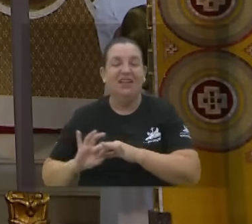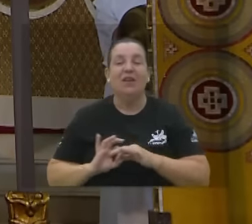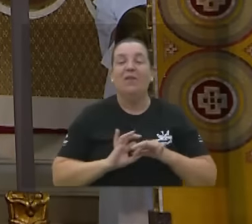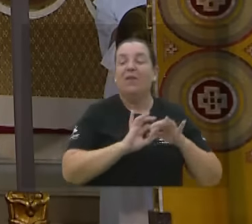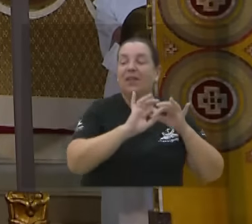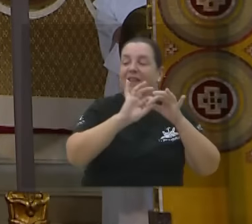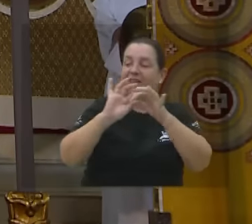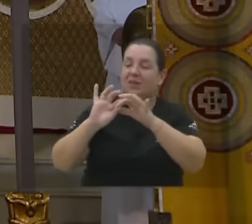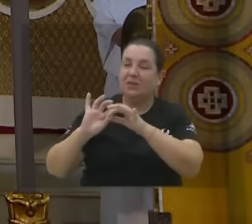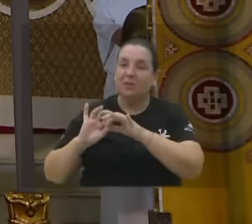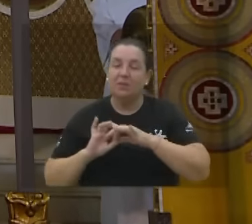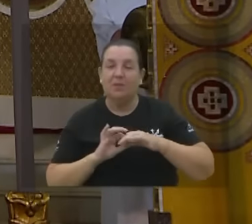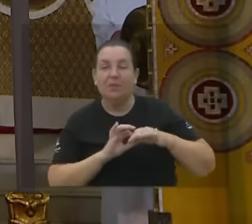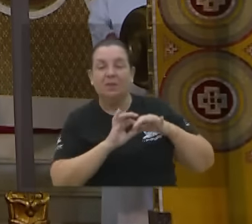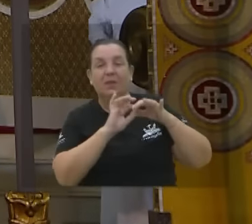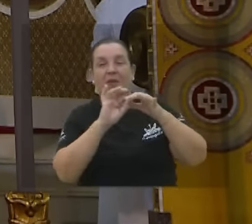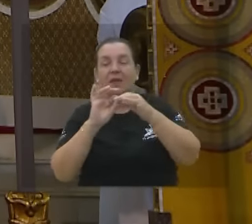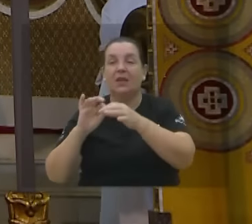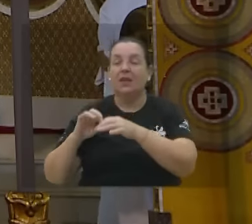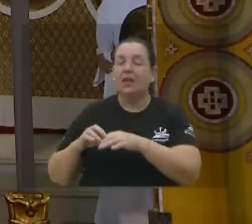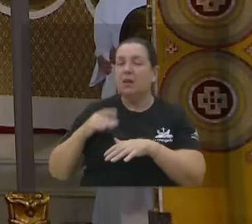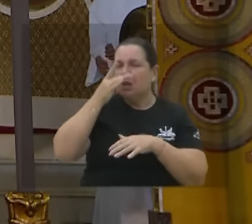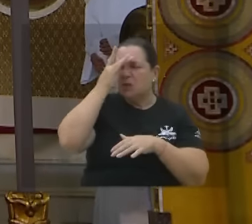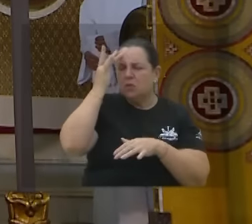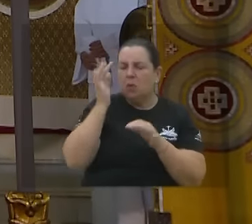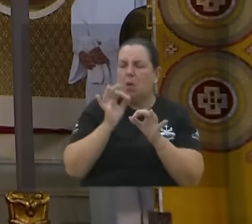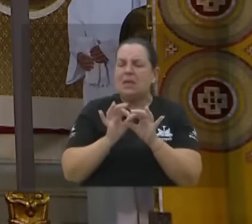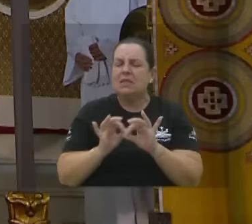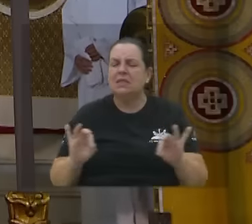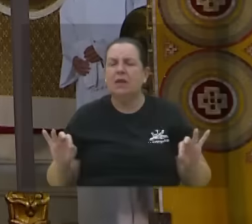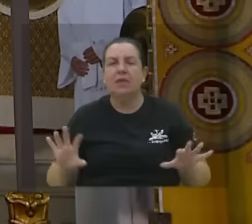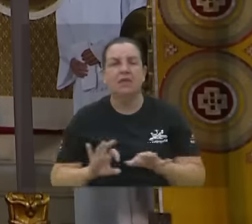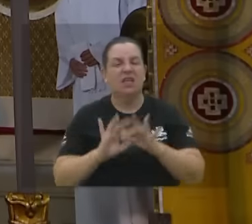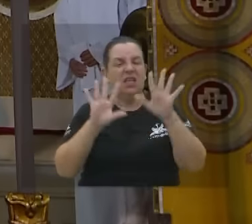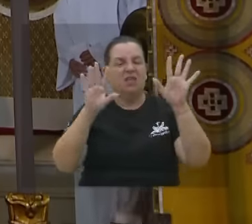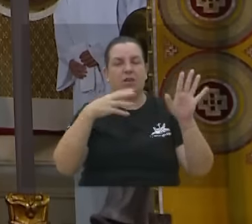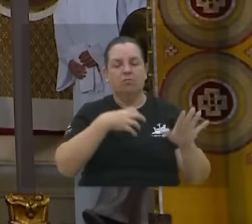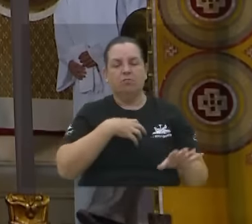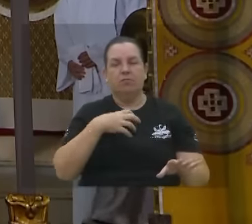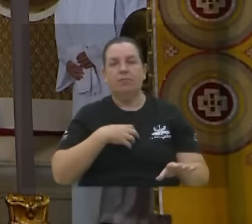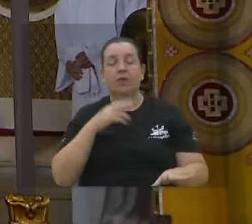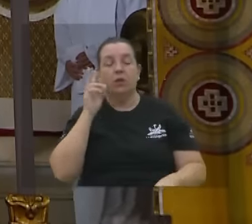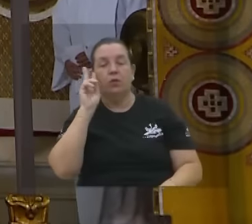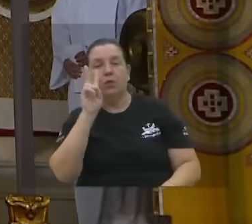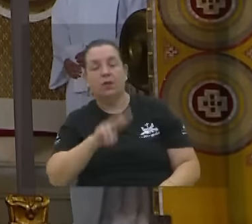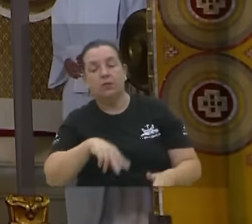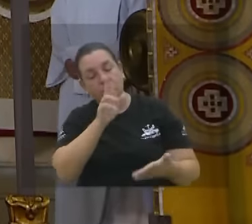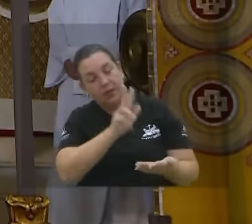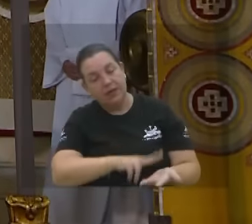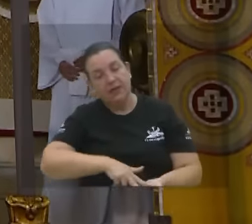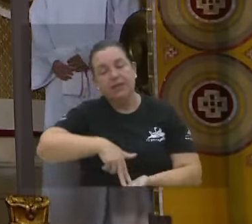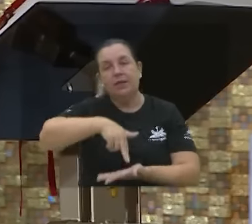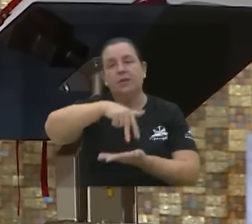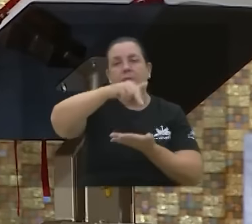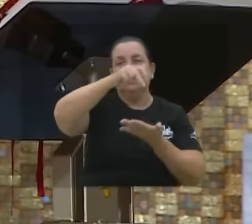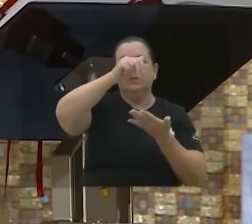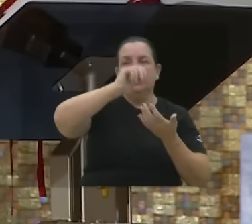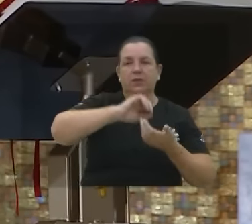união, no pobre que se liberta, eu vejo